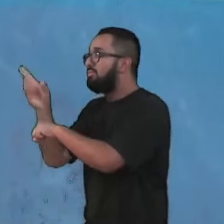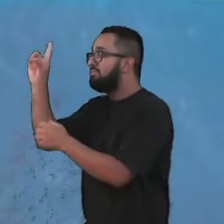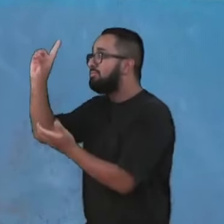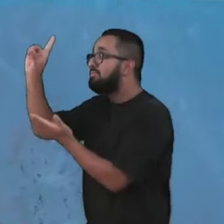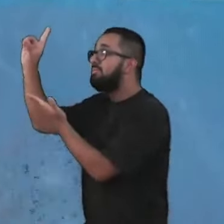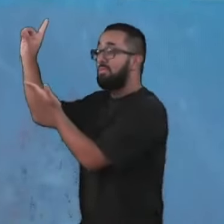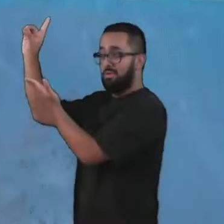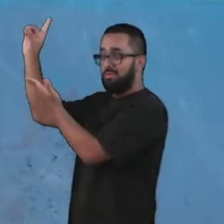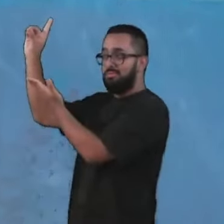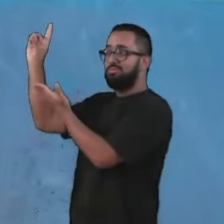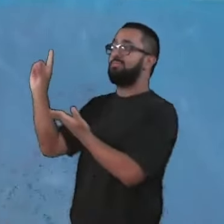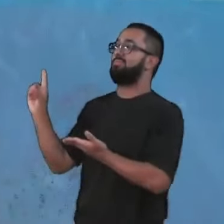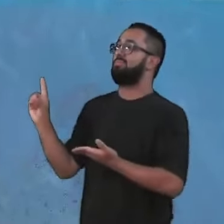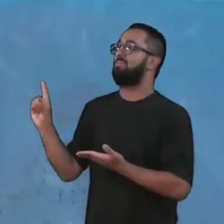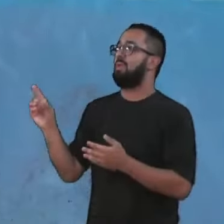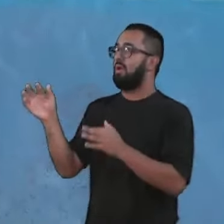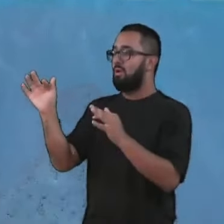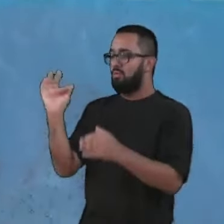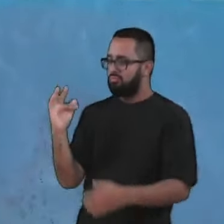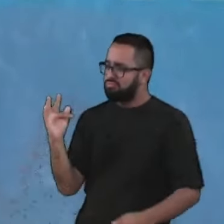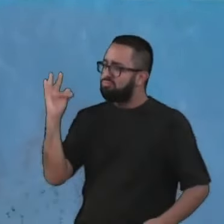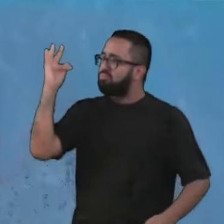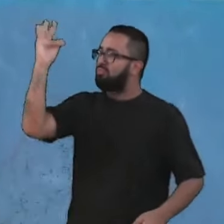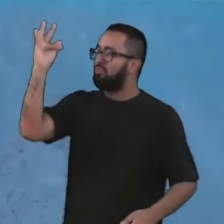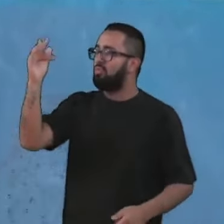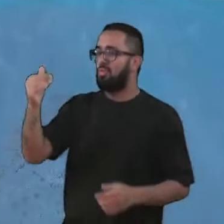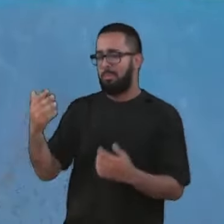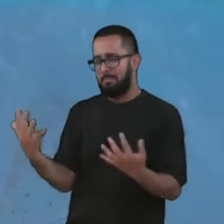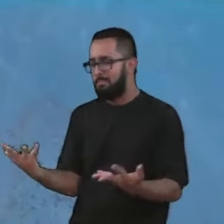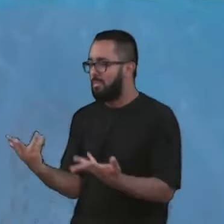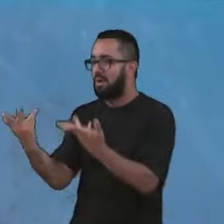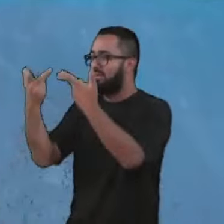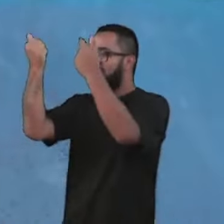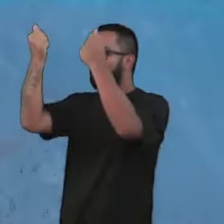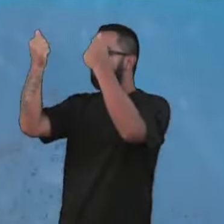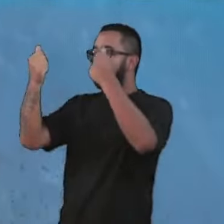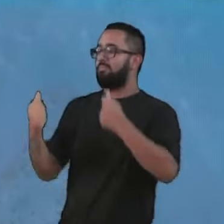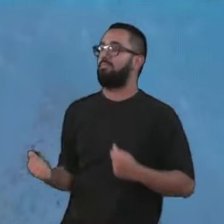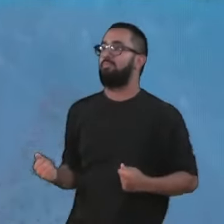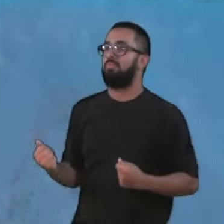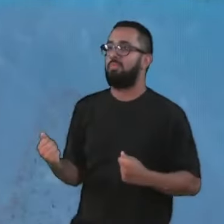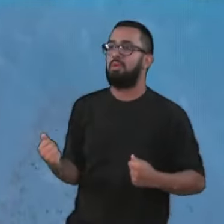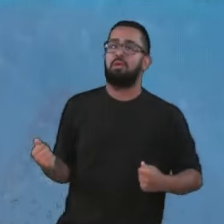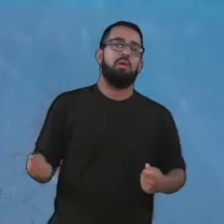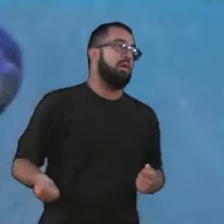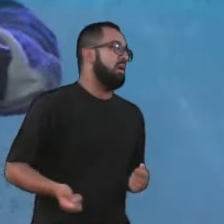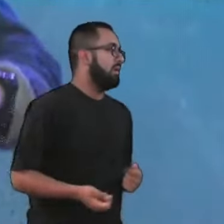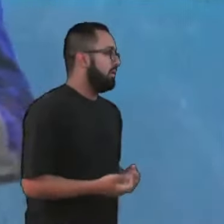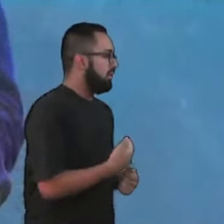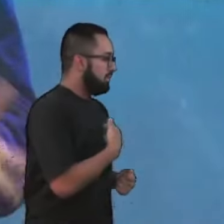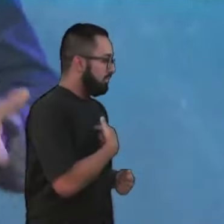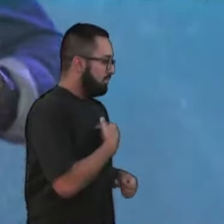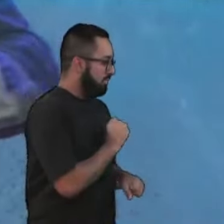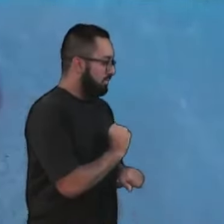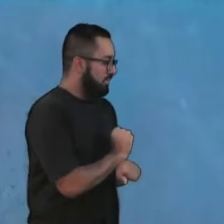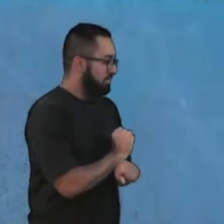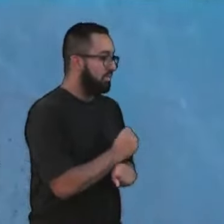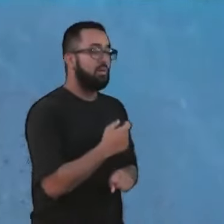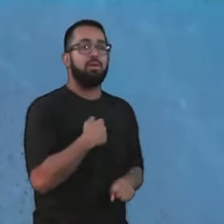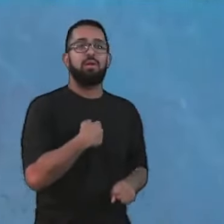Busca nele, ele vai te dar um futuro brilhante. O Pedro parou, e não é muito da característica assim, do português, assim, eles são